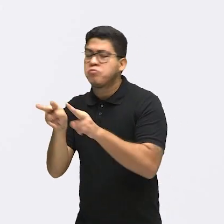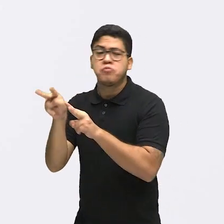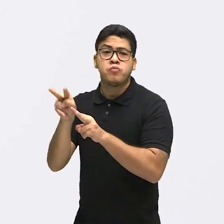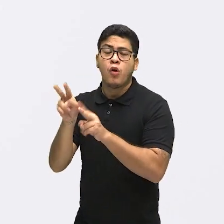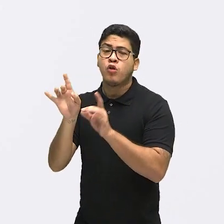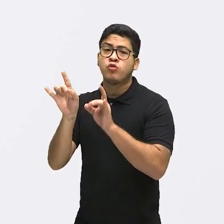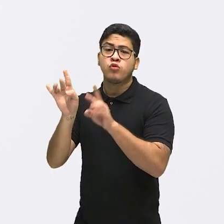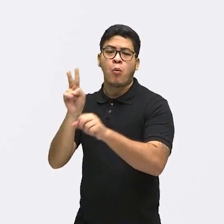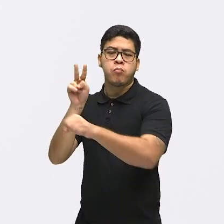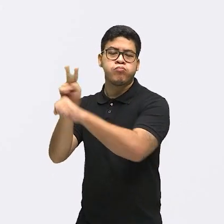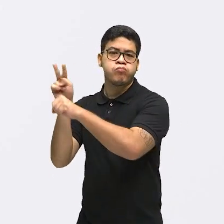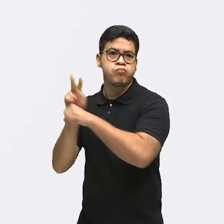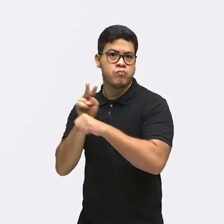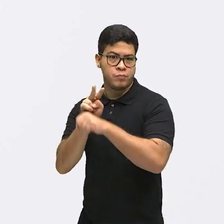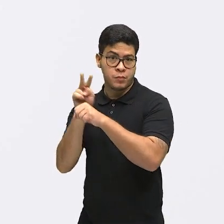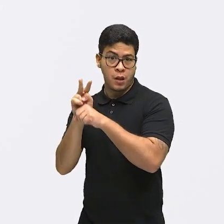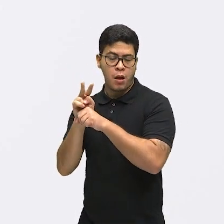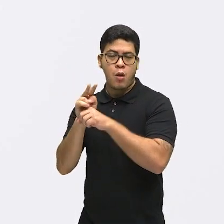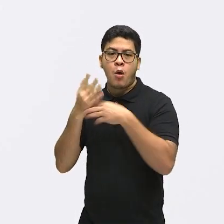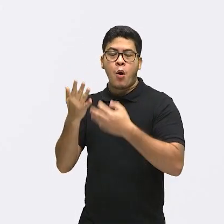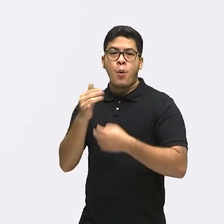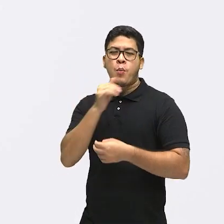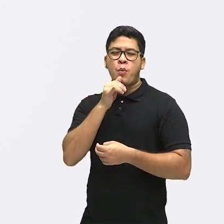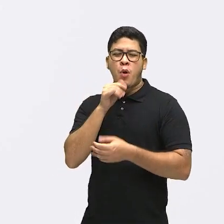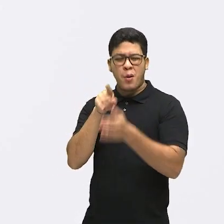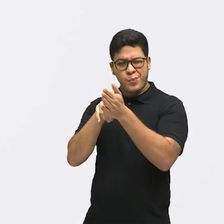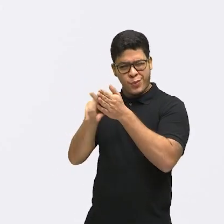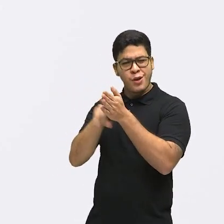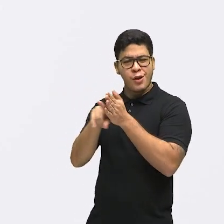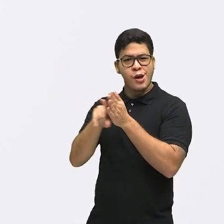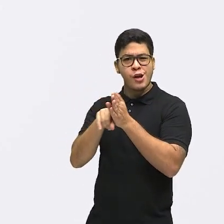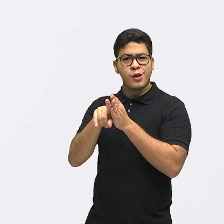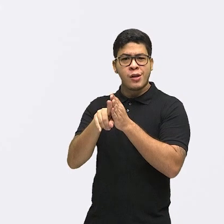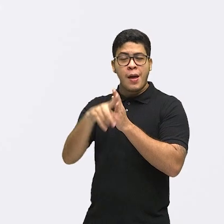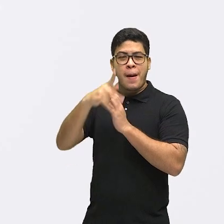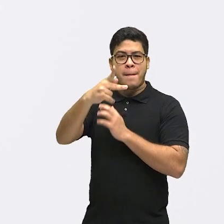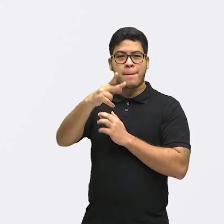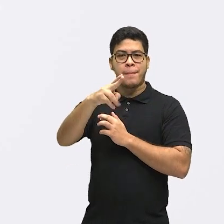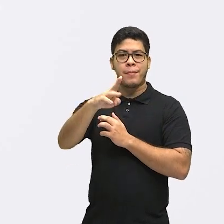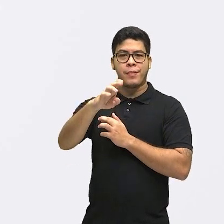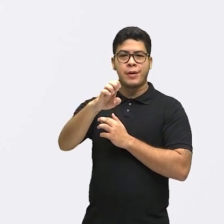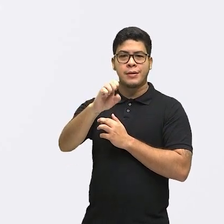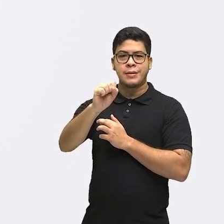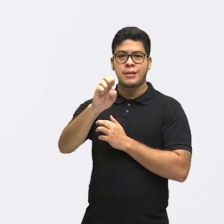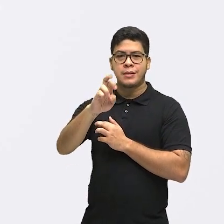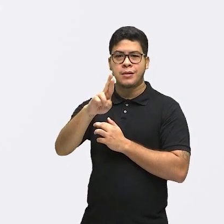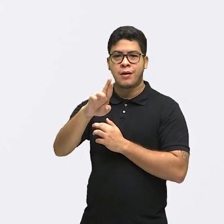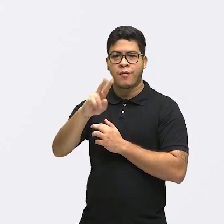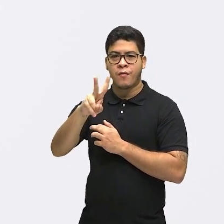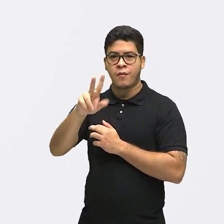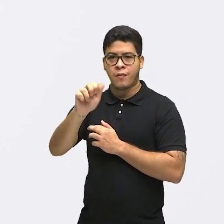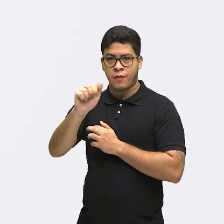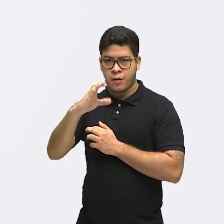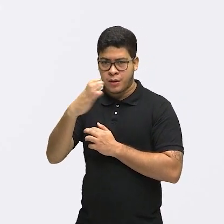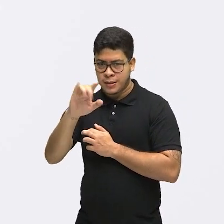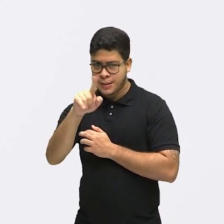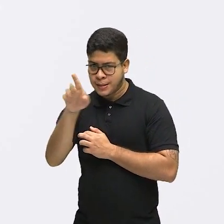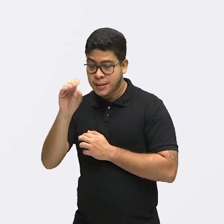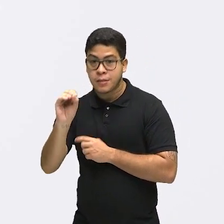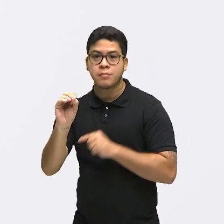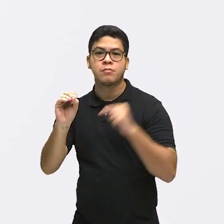Então procurem aí na internet reservas de preservação ambiental que não tem como você entrar. Ela